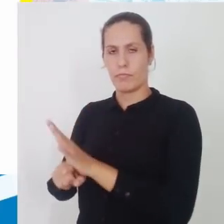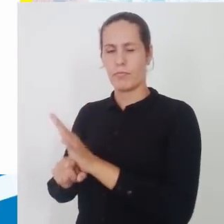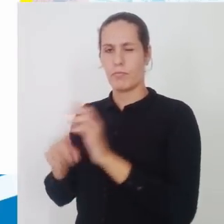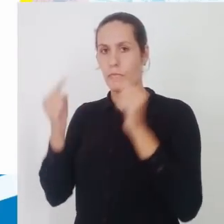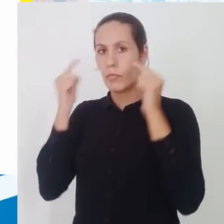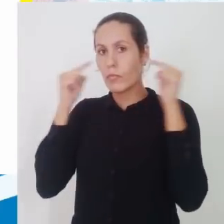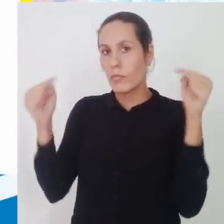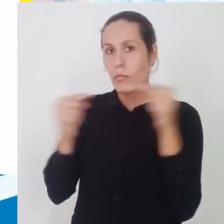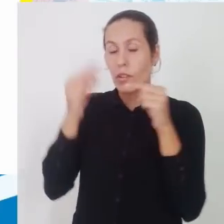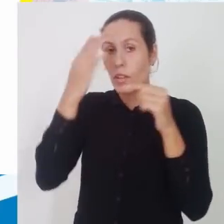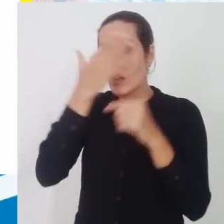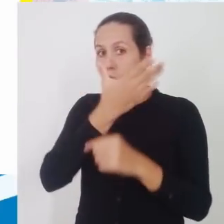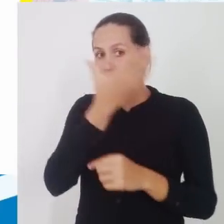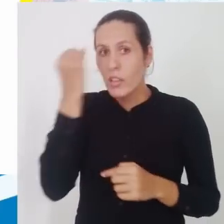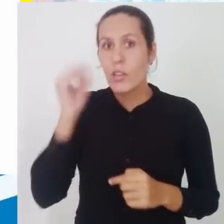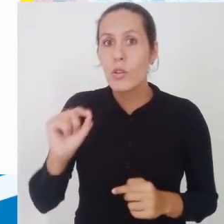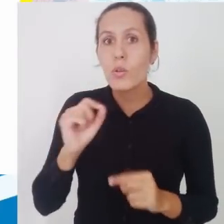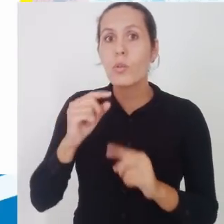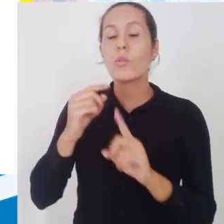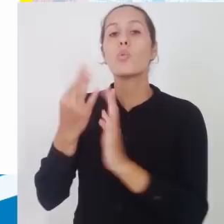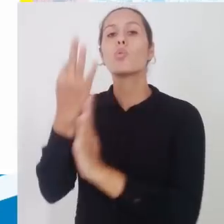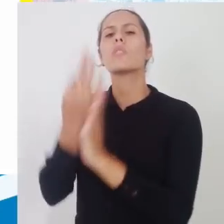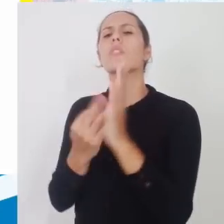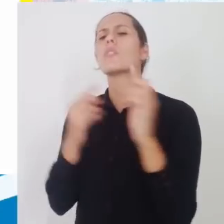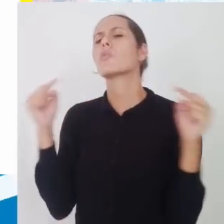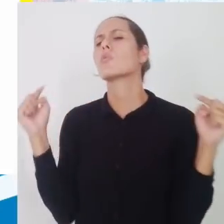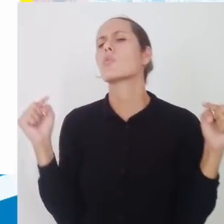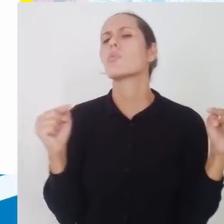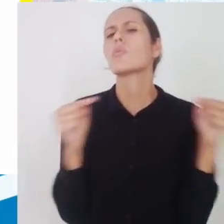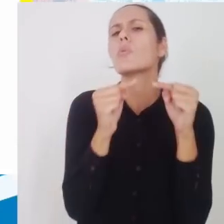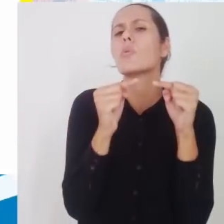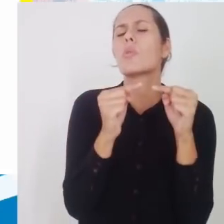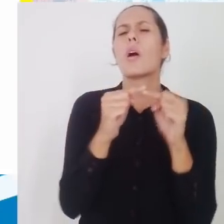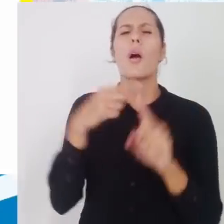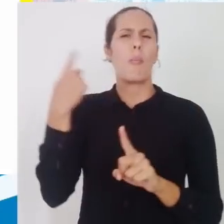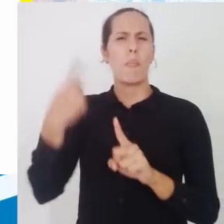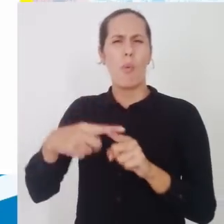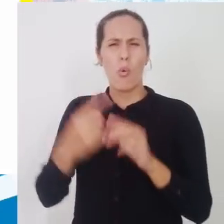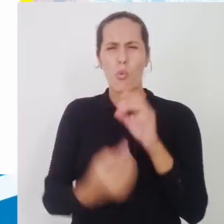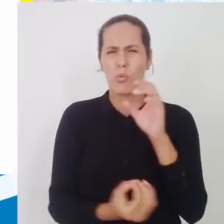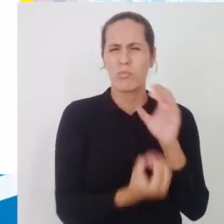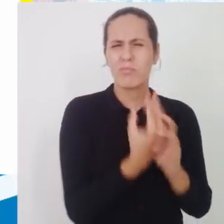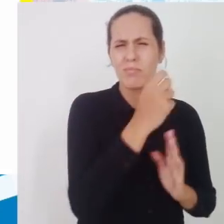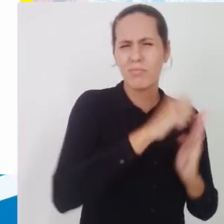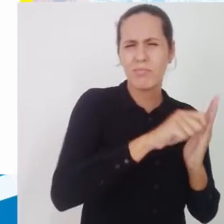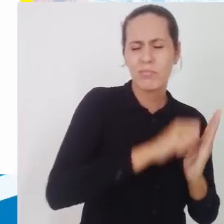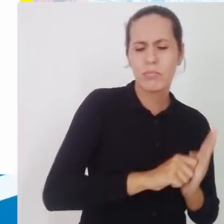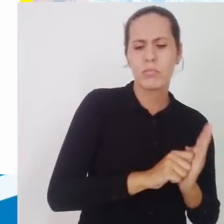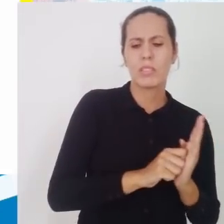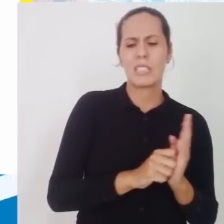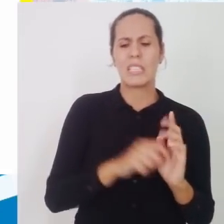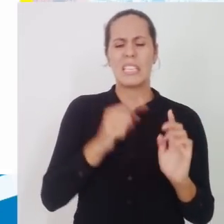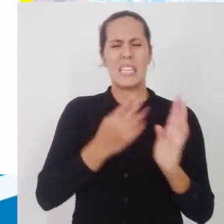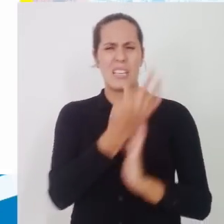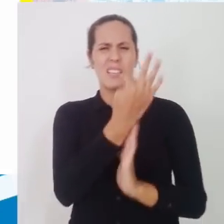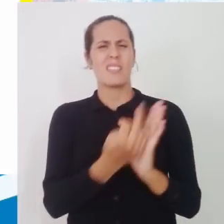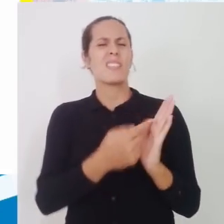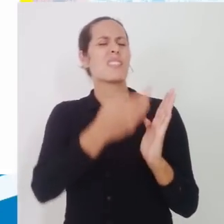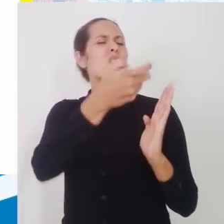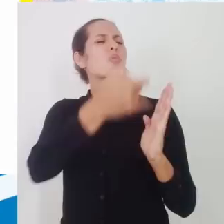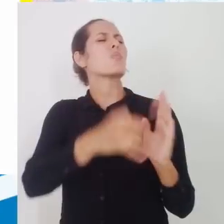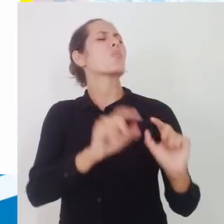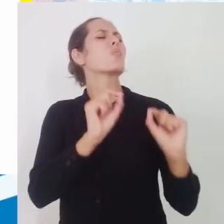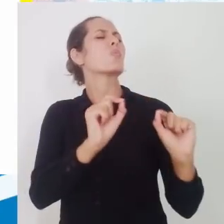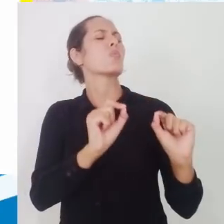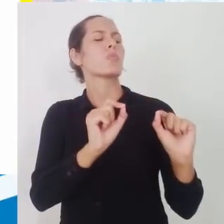chama fotoreportagem. Sabia que isso existe? Na verdade, é um texto que traz as fotos e algumas